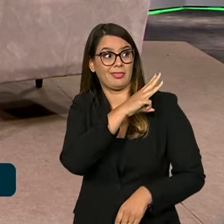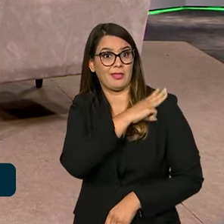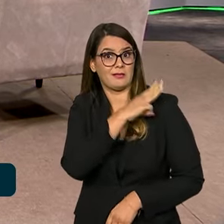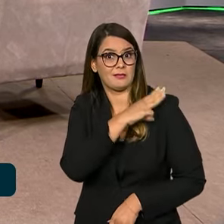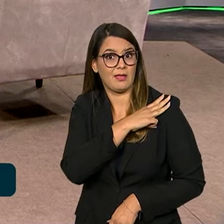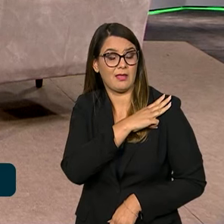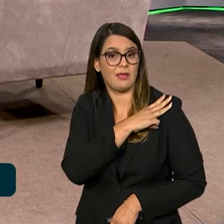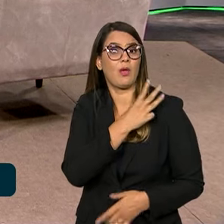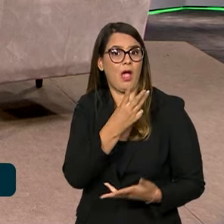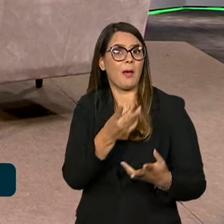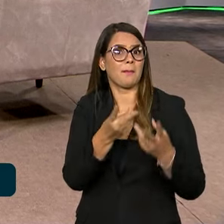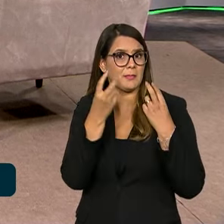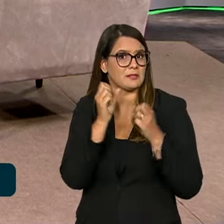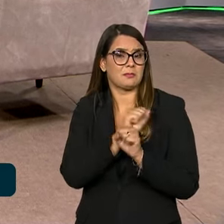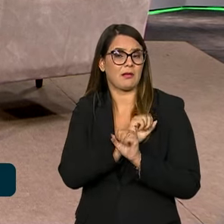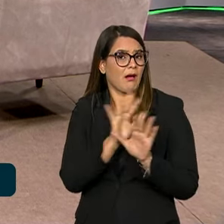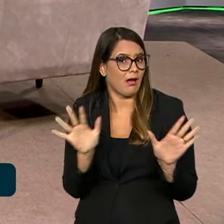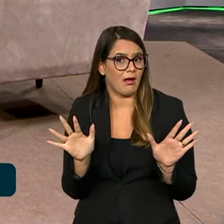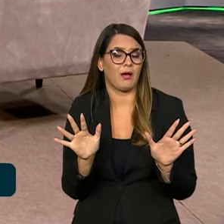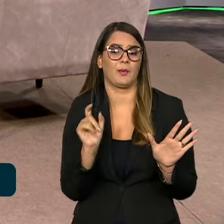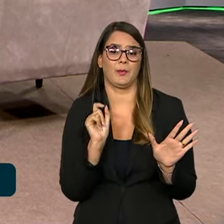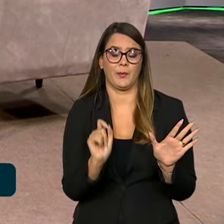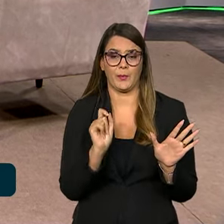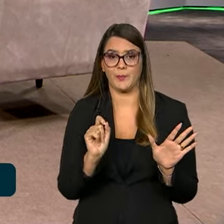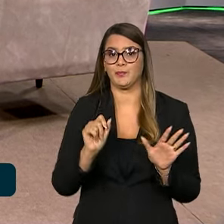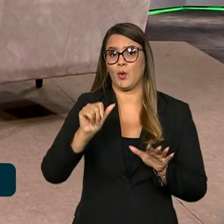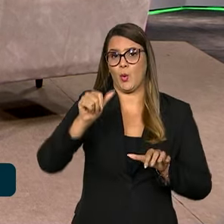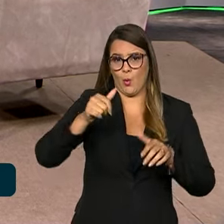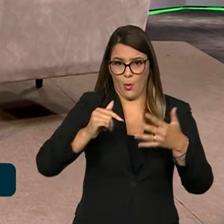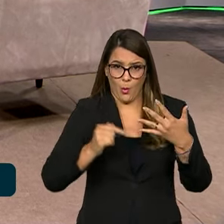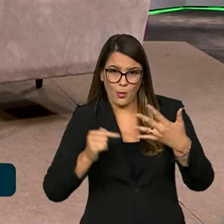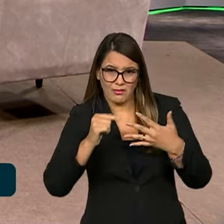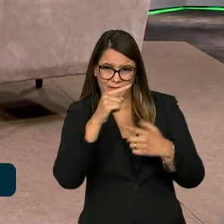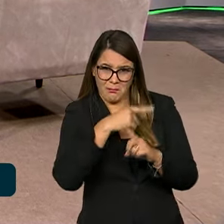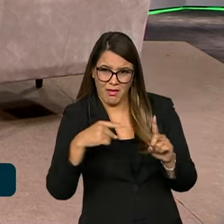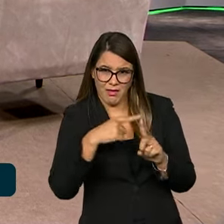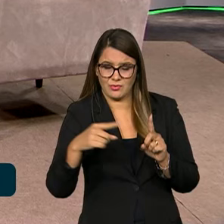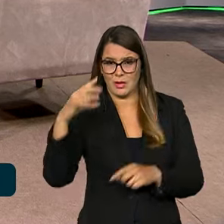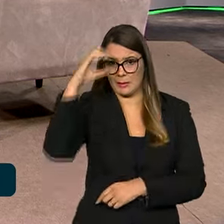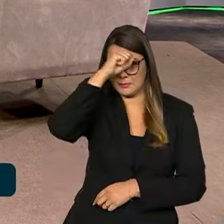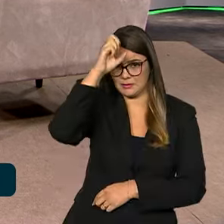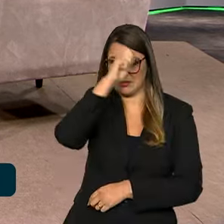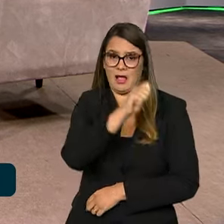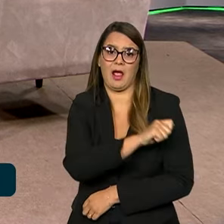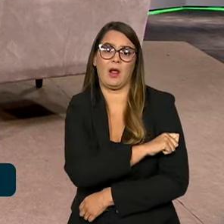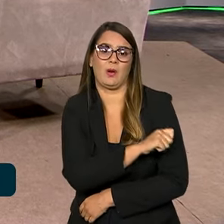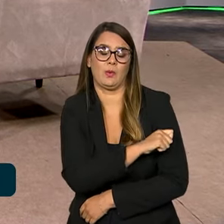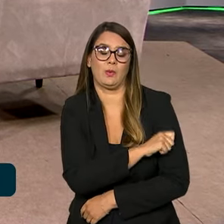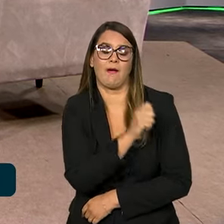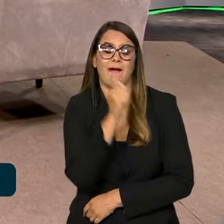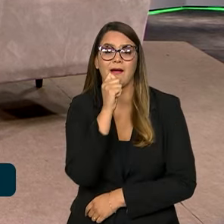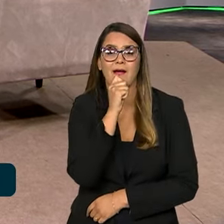médio nós vemos que as a o nível a média de aprendizagem dos Estudantes